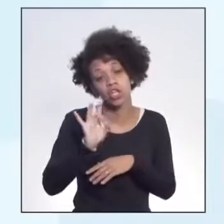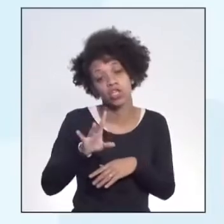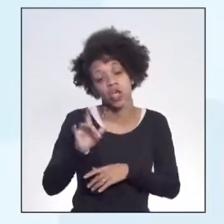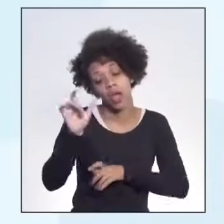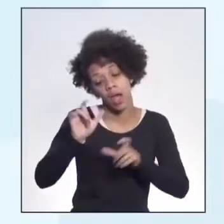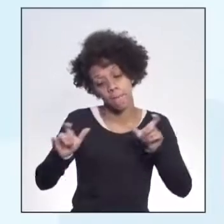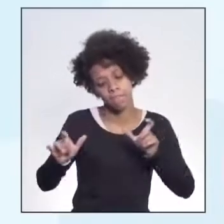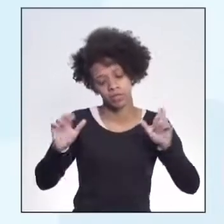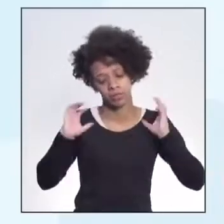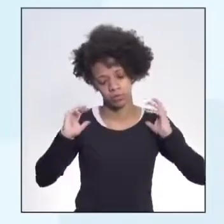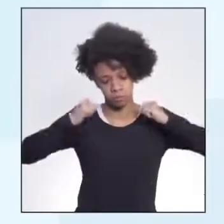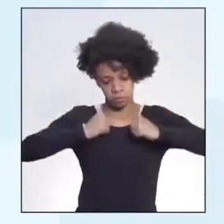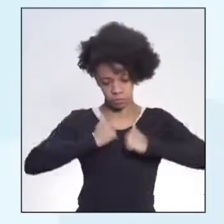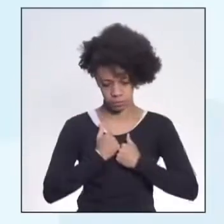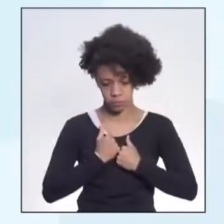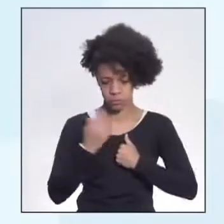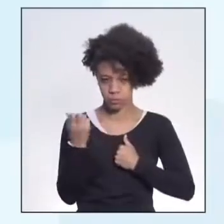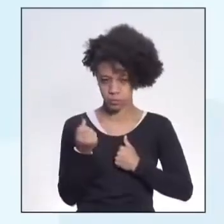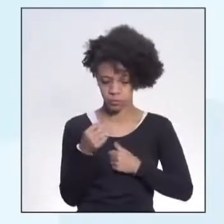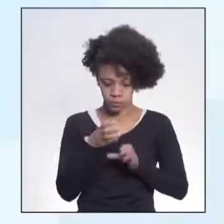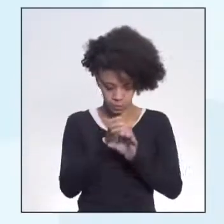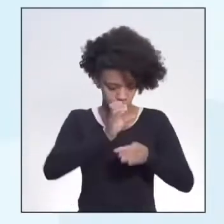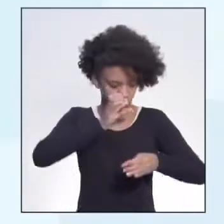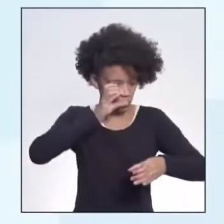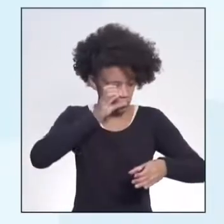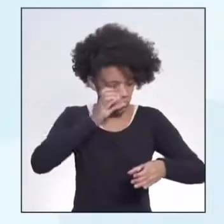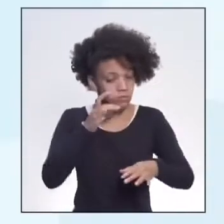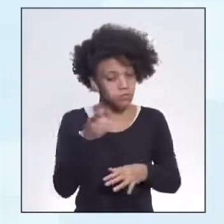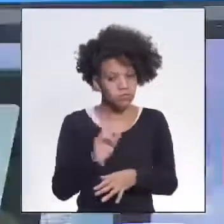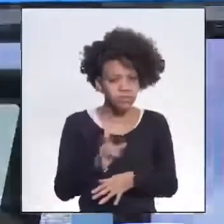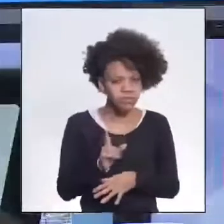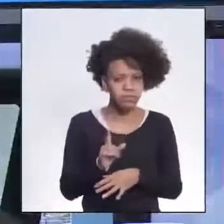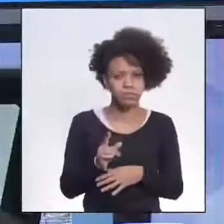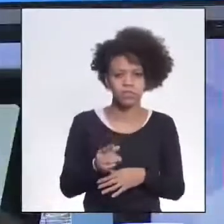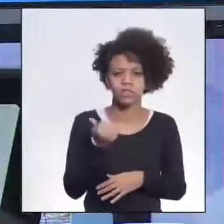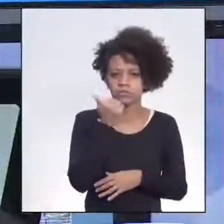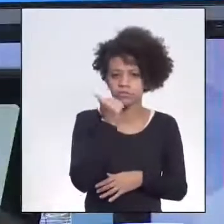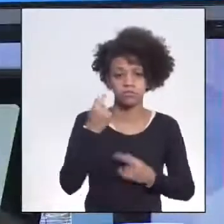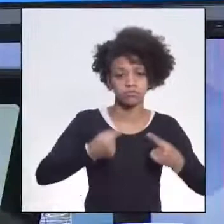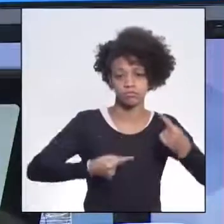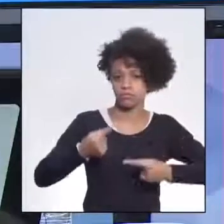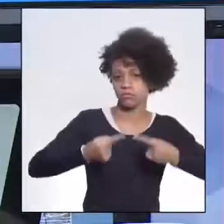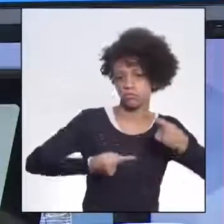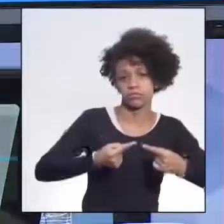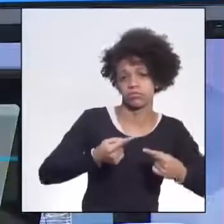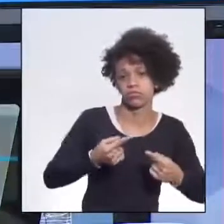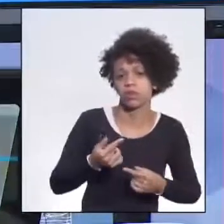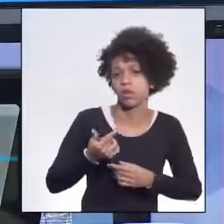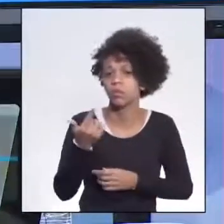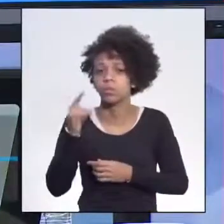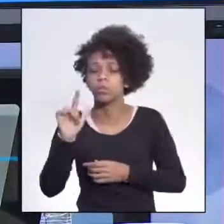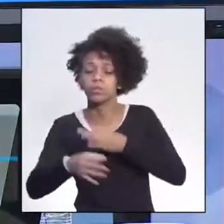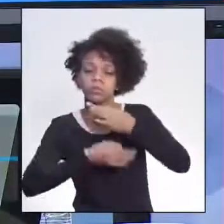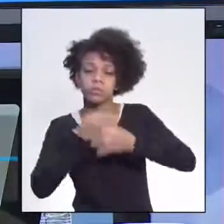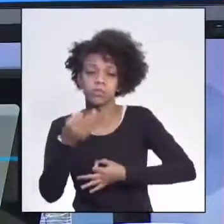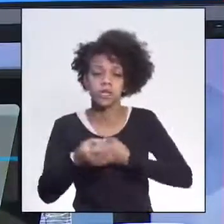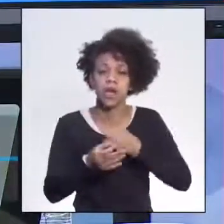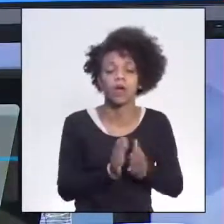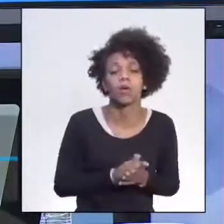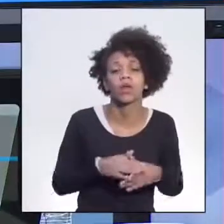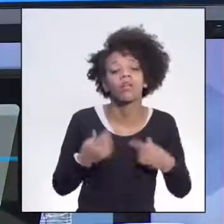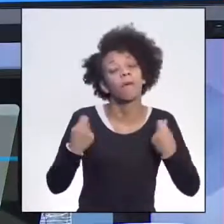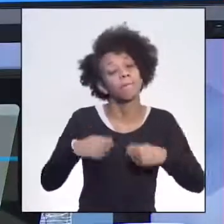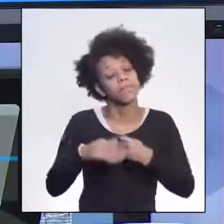pessoa de jaleco que está ali com o microscópio, e não, nós temos, por exemplo, cientistas políticos que têm, né, um outro olhar, então a gente